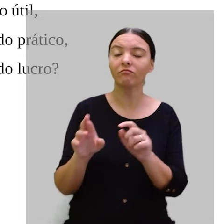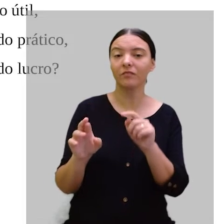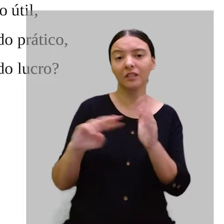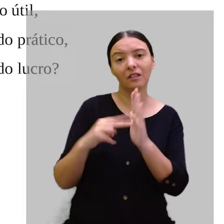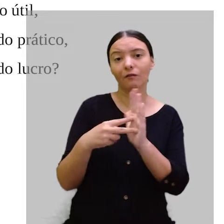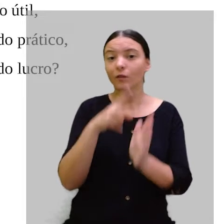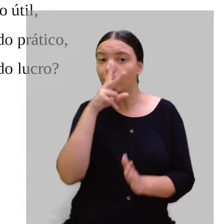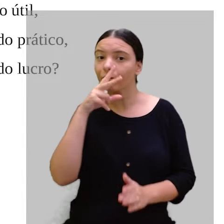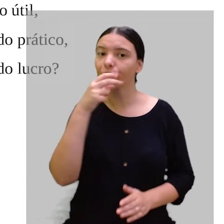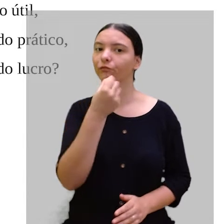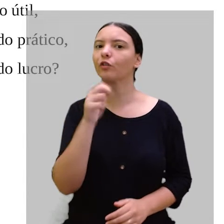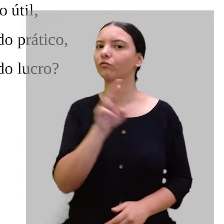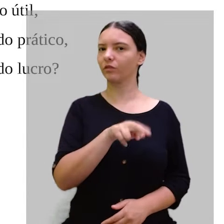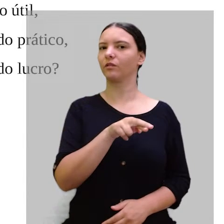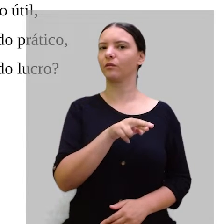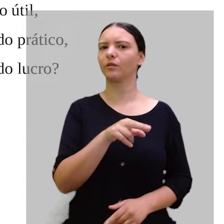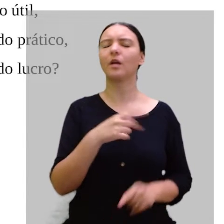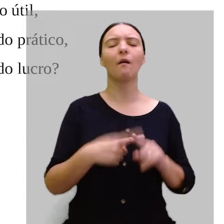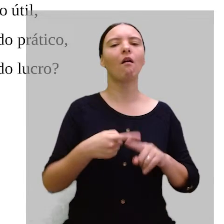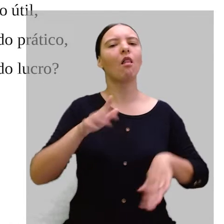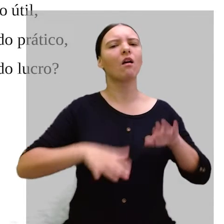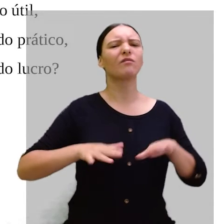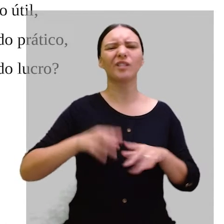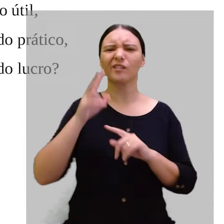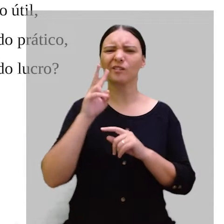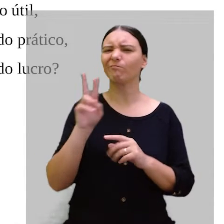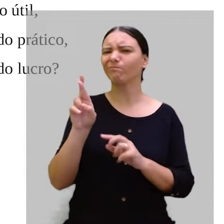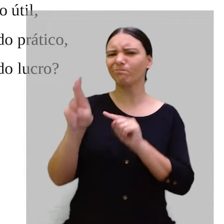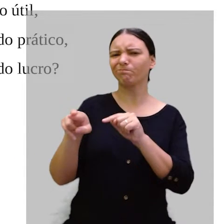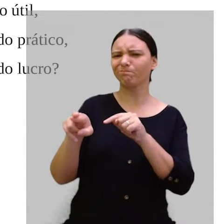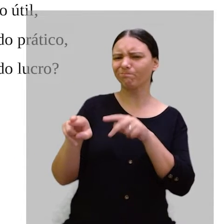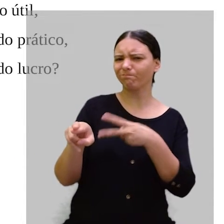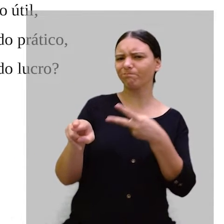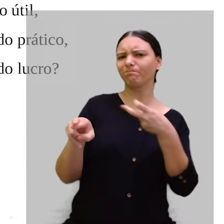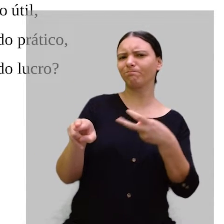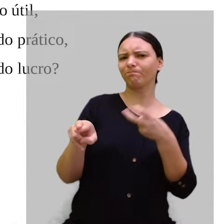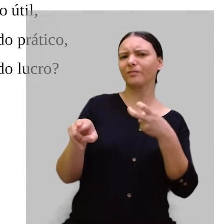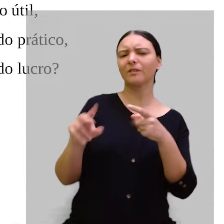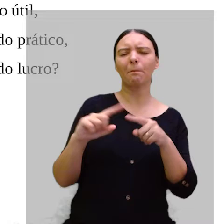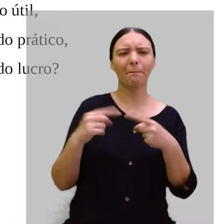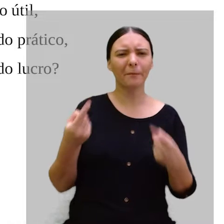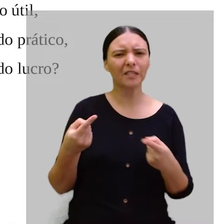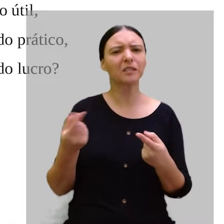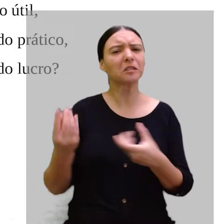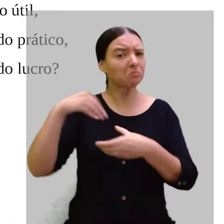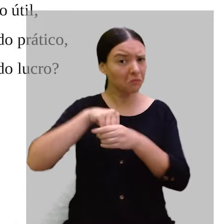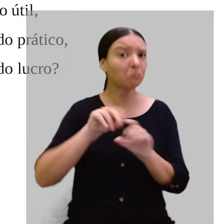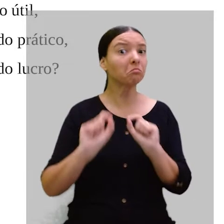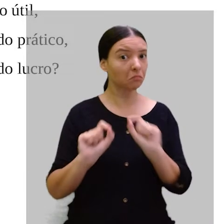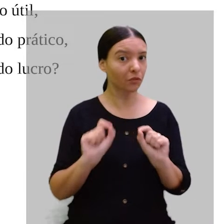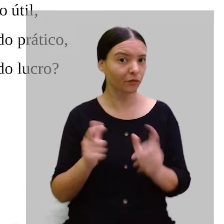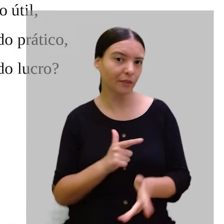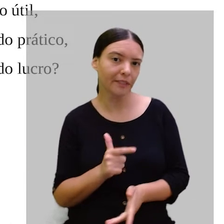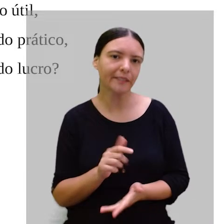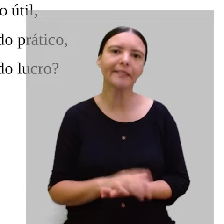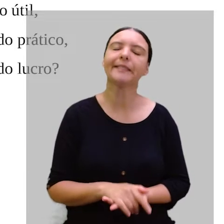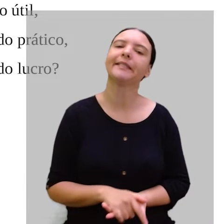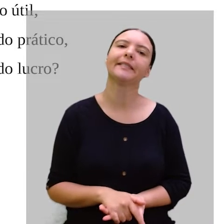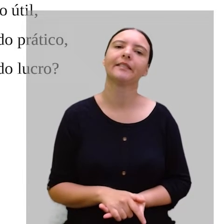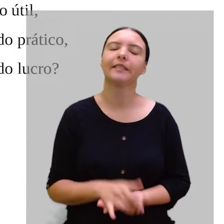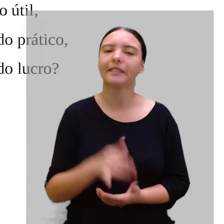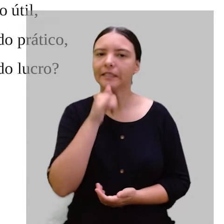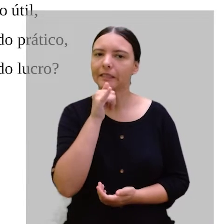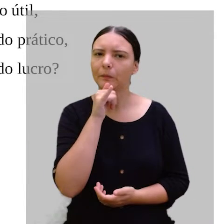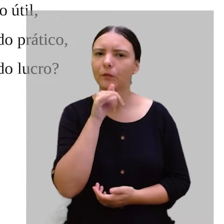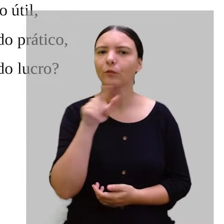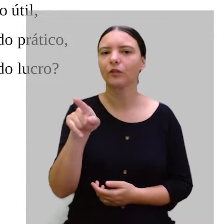né? Às vezes a gente não está vendo ali uma razão muito inicial, mas ali tem algum motivo, né? Tem aquela coisa assim, você está